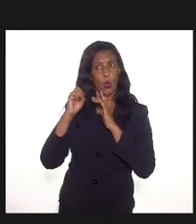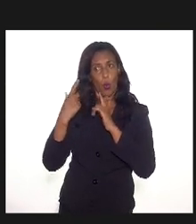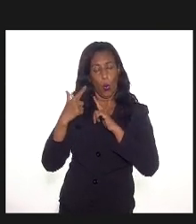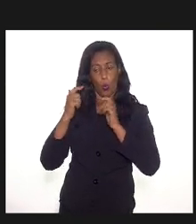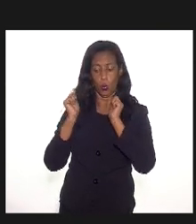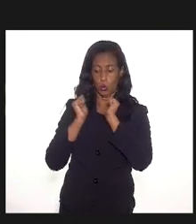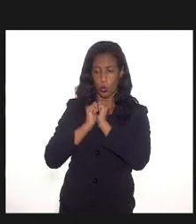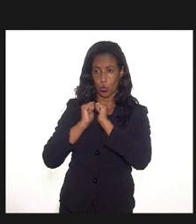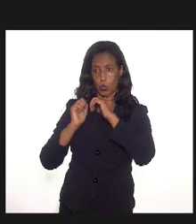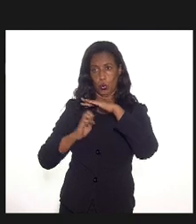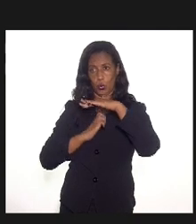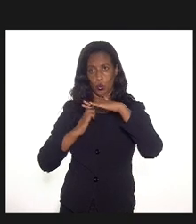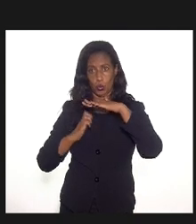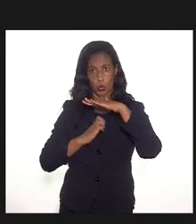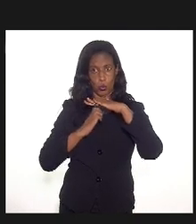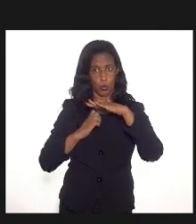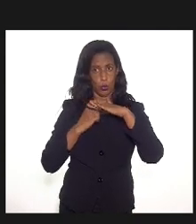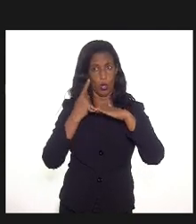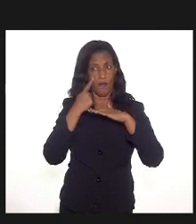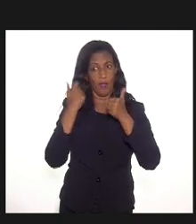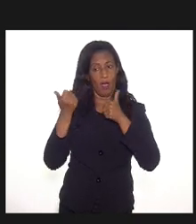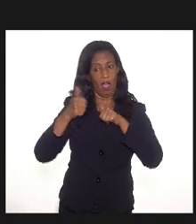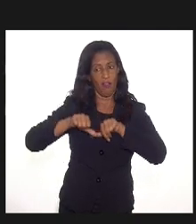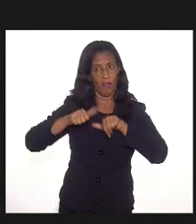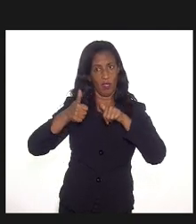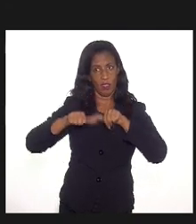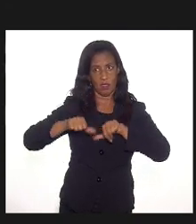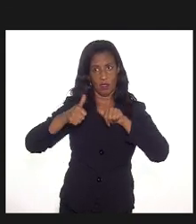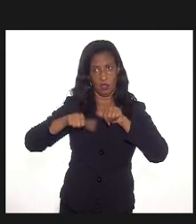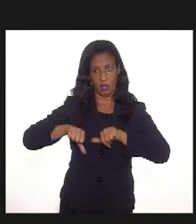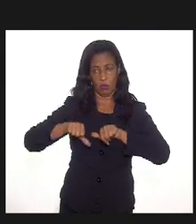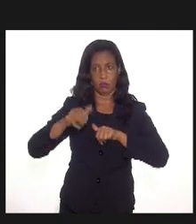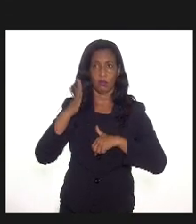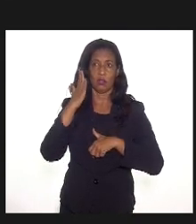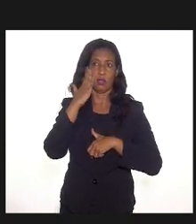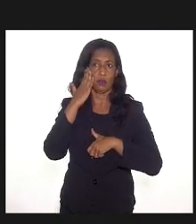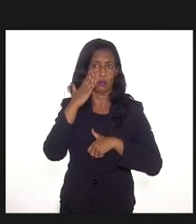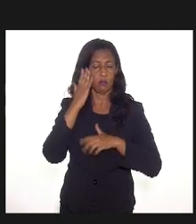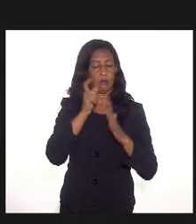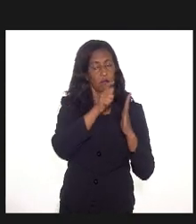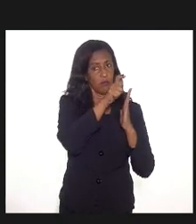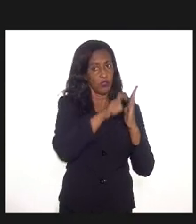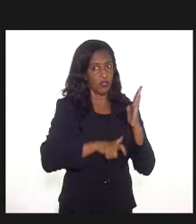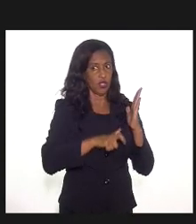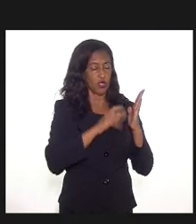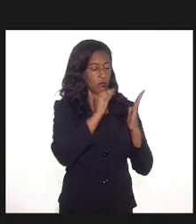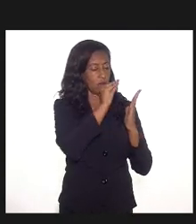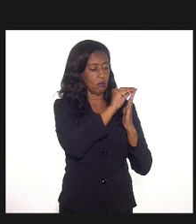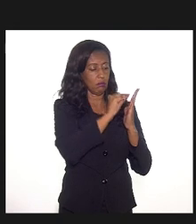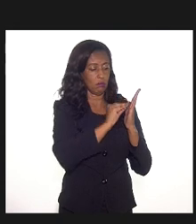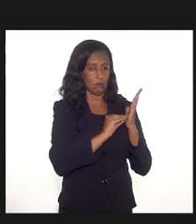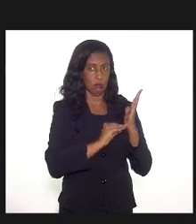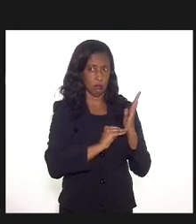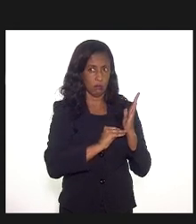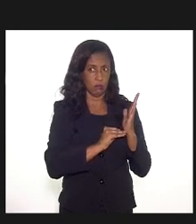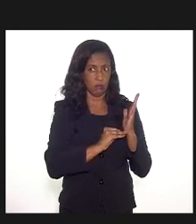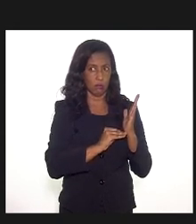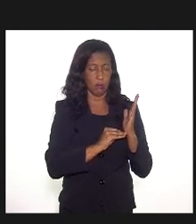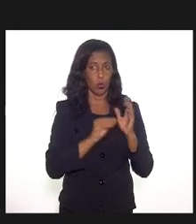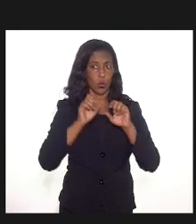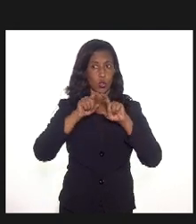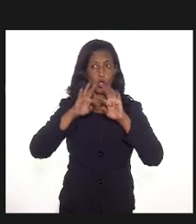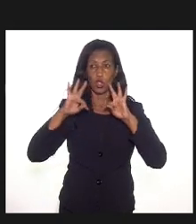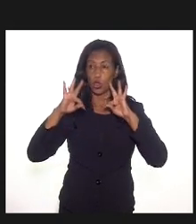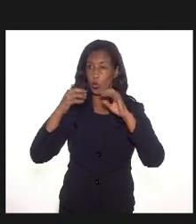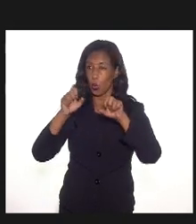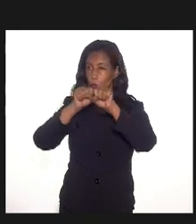tenha este tipo de avaliação, este tipo de cadastro do funcionalismo público